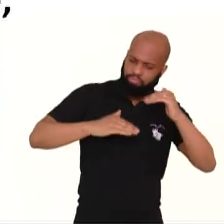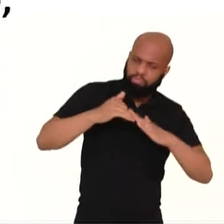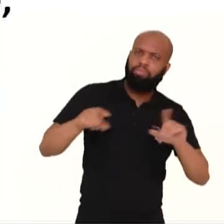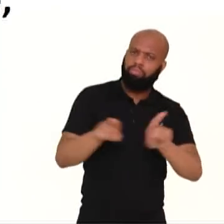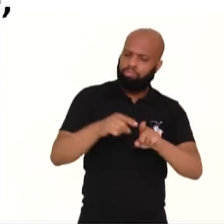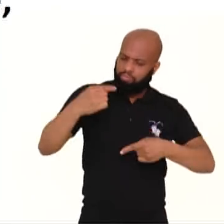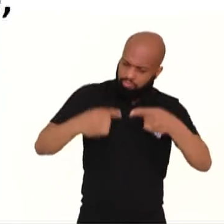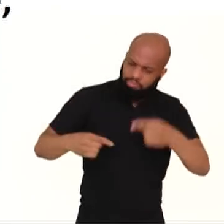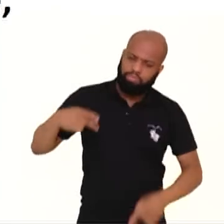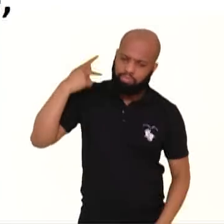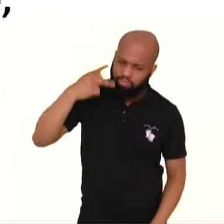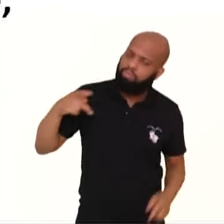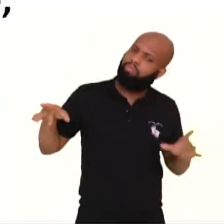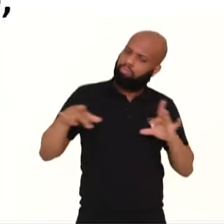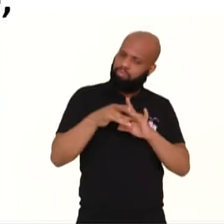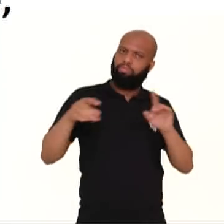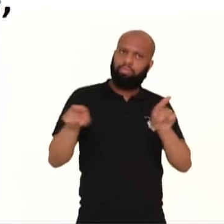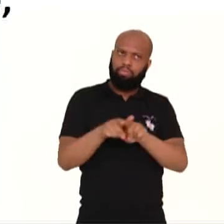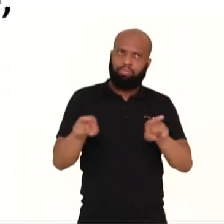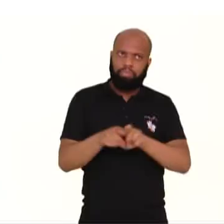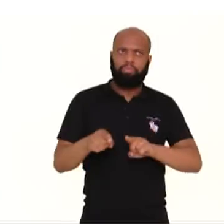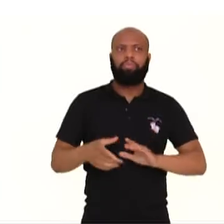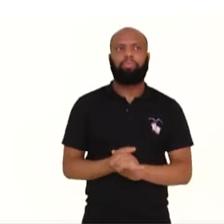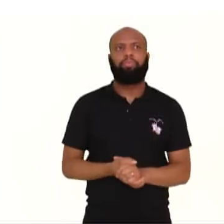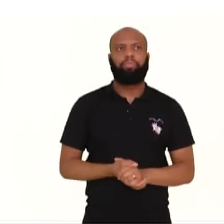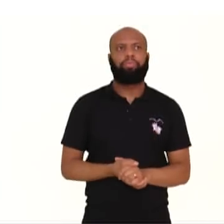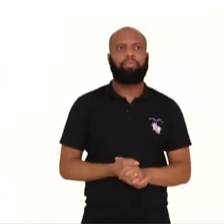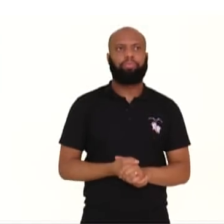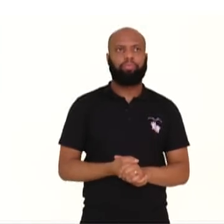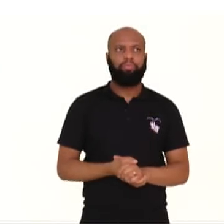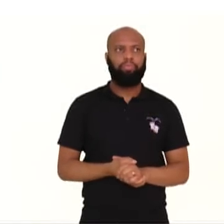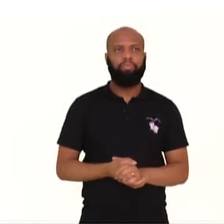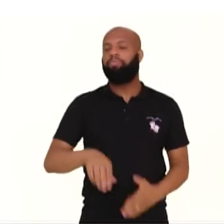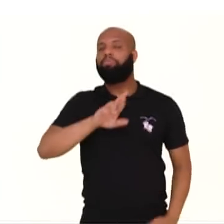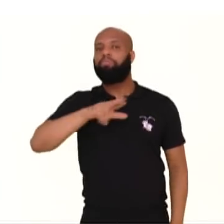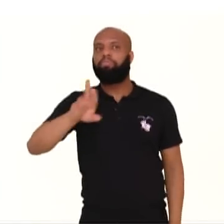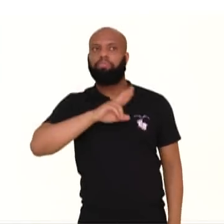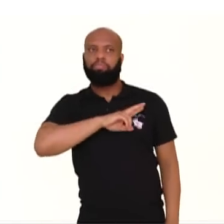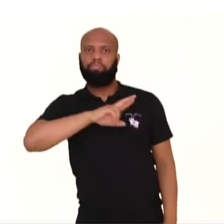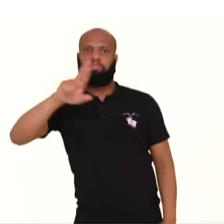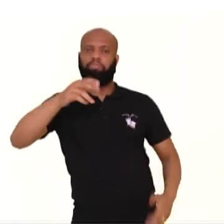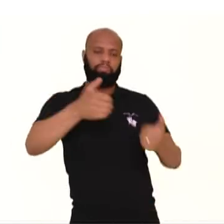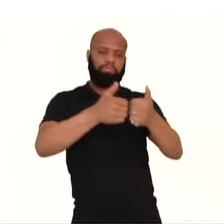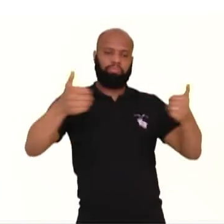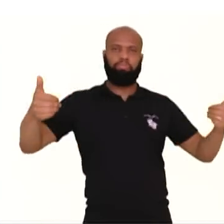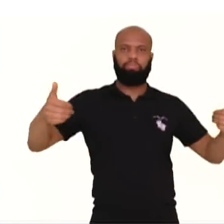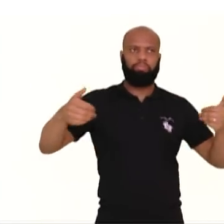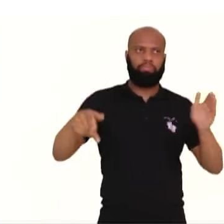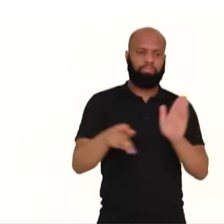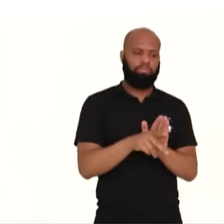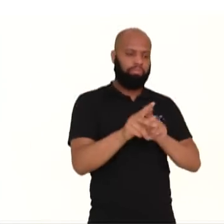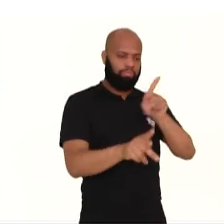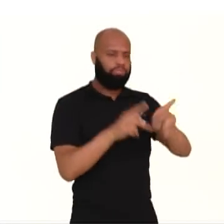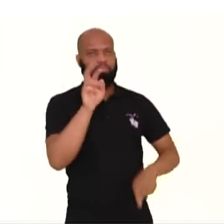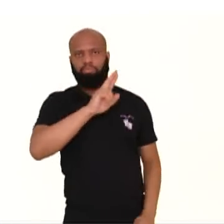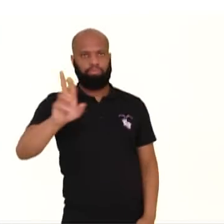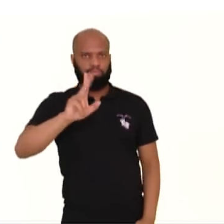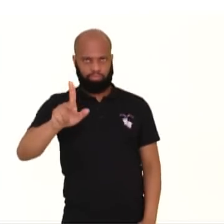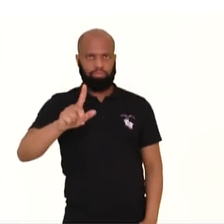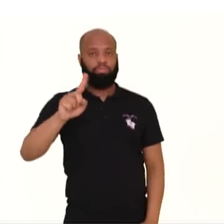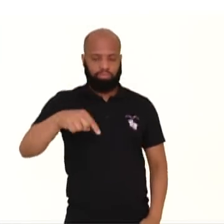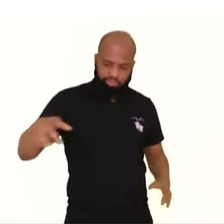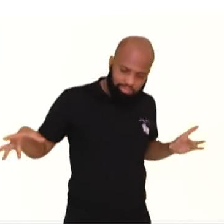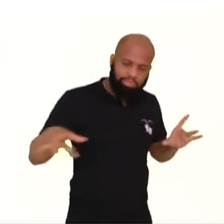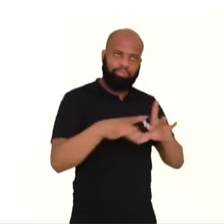do lazer, como disse aí o Jean-Pierre Vernant. Não é uma religião separada do